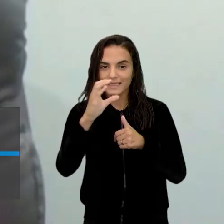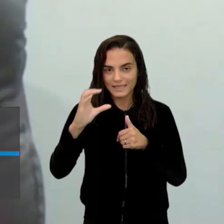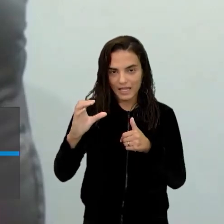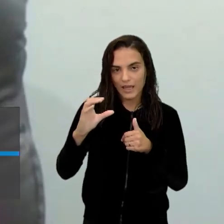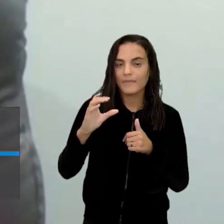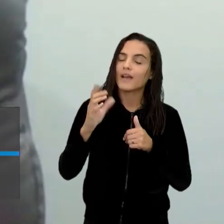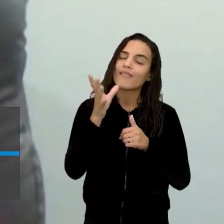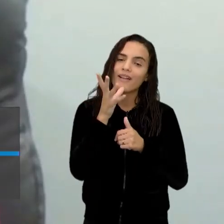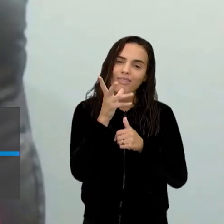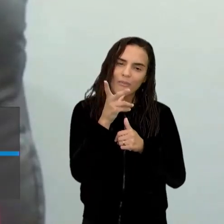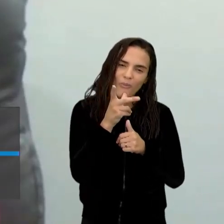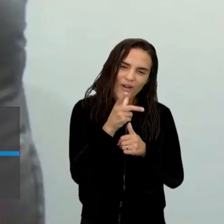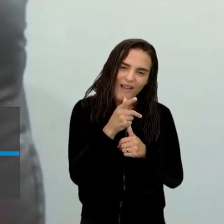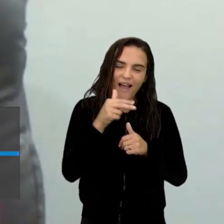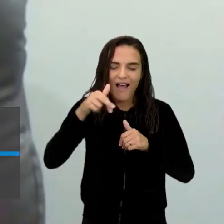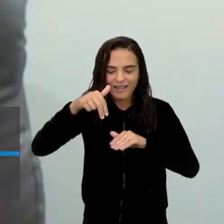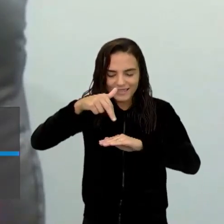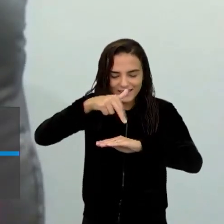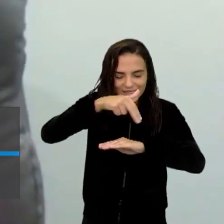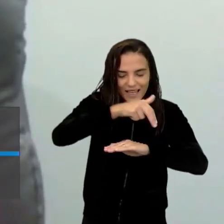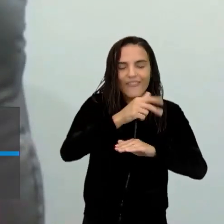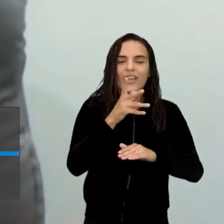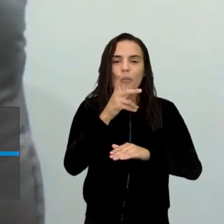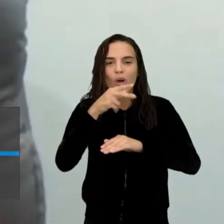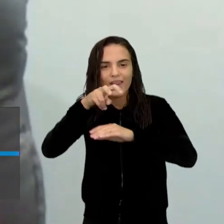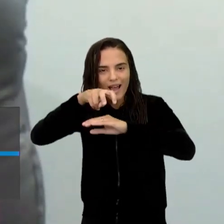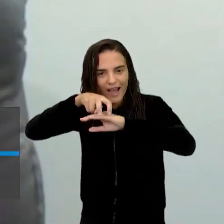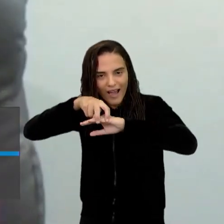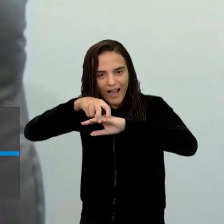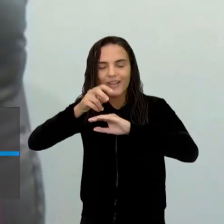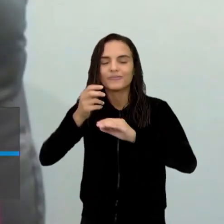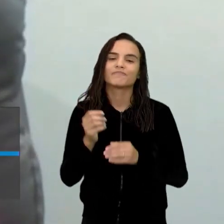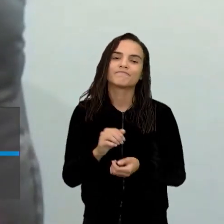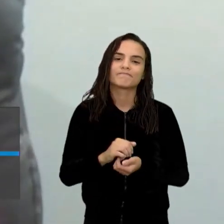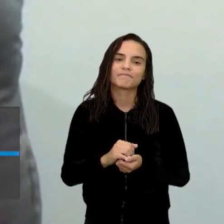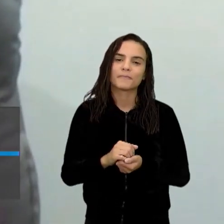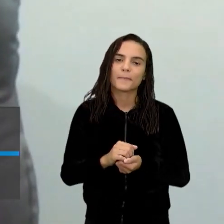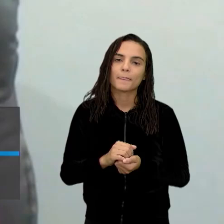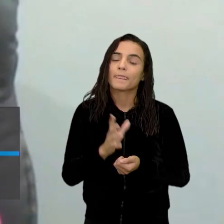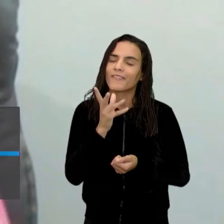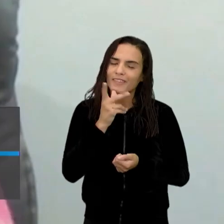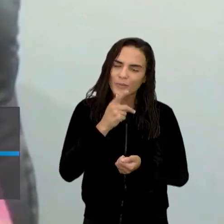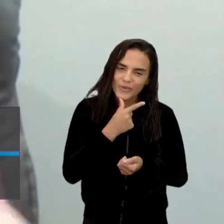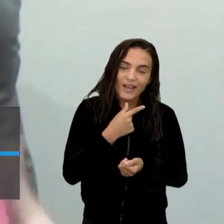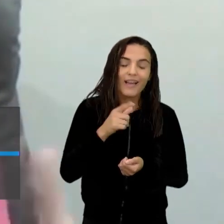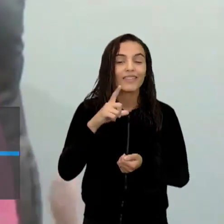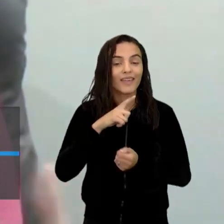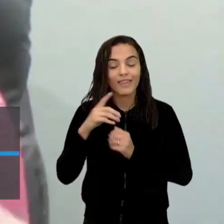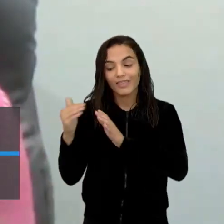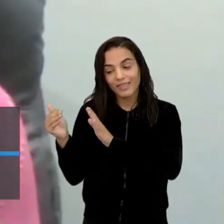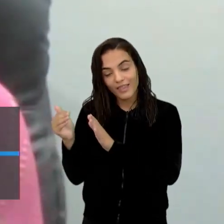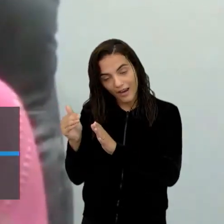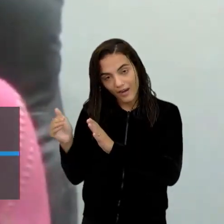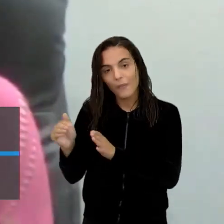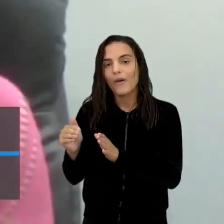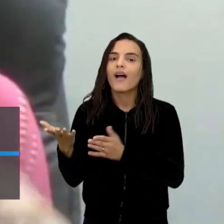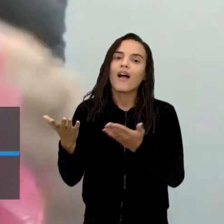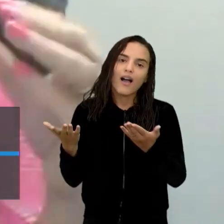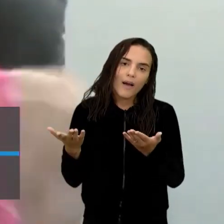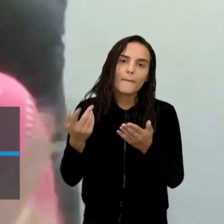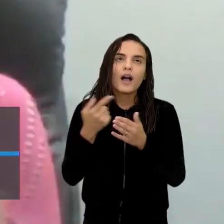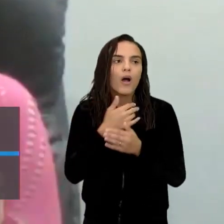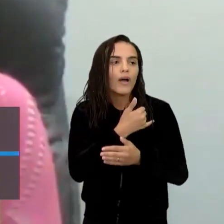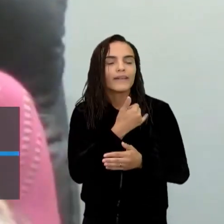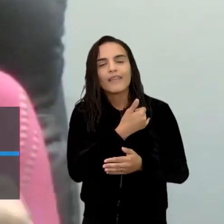vai demorar a engatinhar, ela vai demorar a sentar, ela vai demorar a andar. Então, existem tempos, né? Aí você fala, até